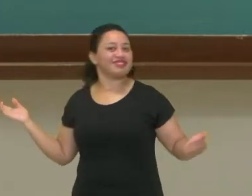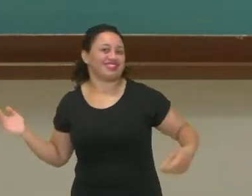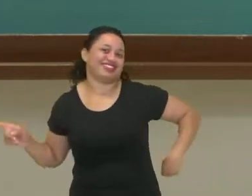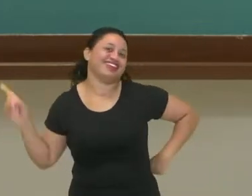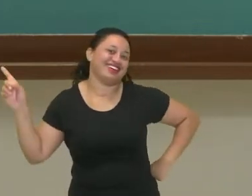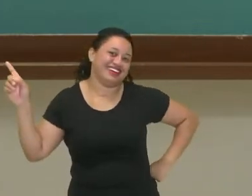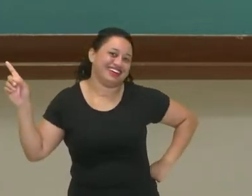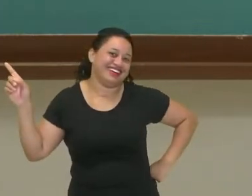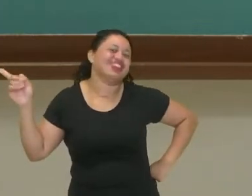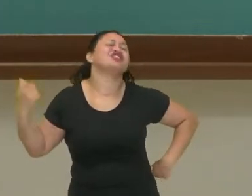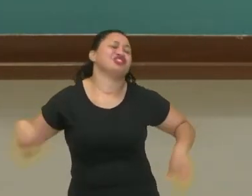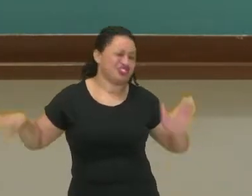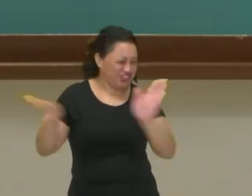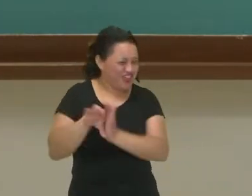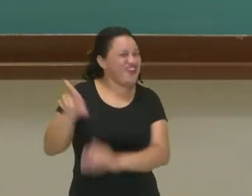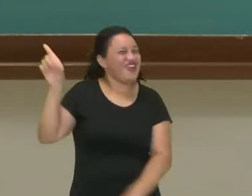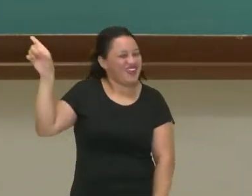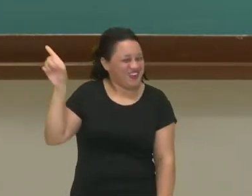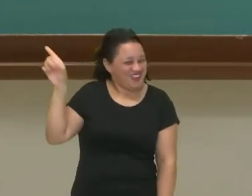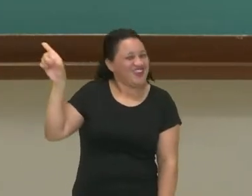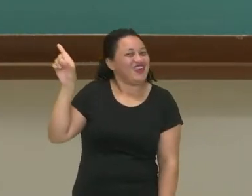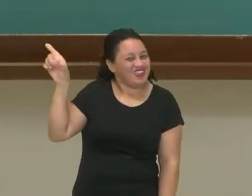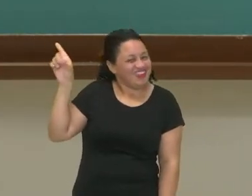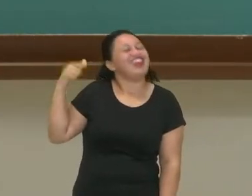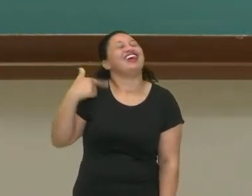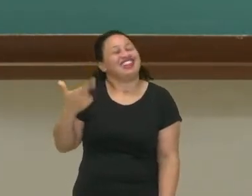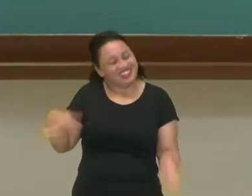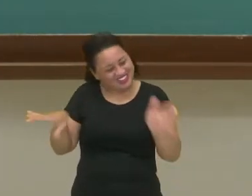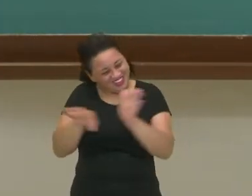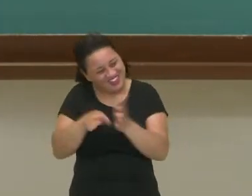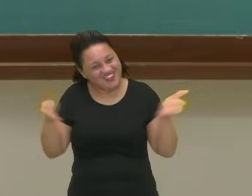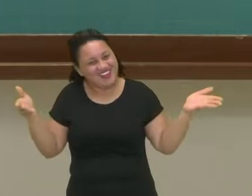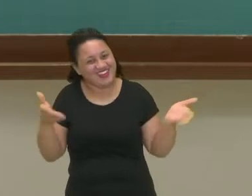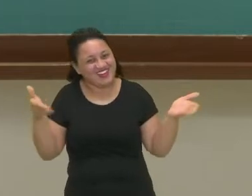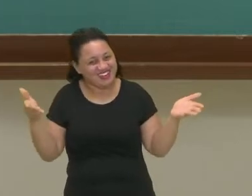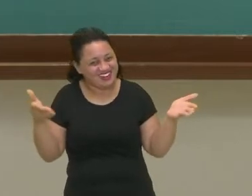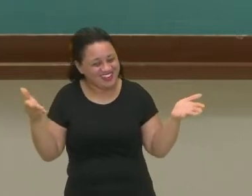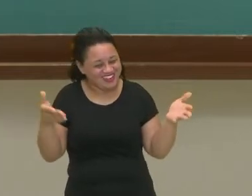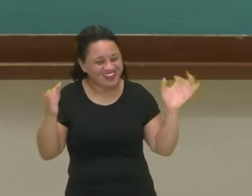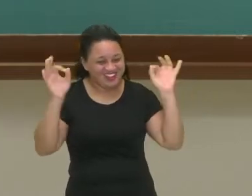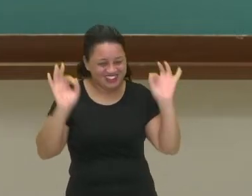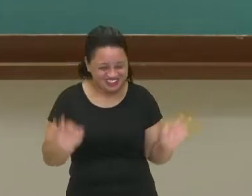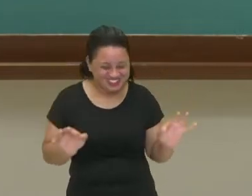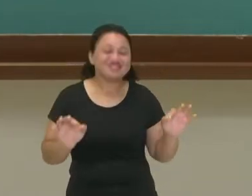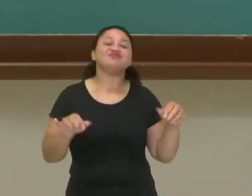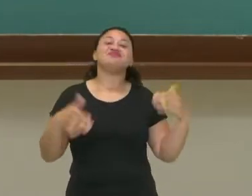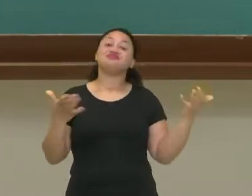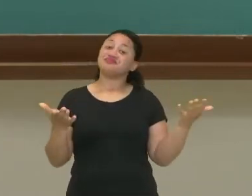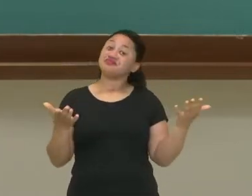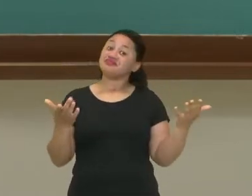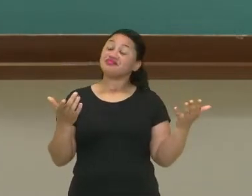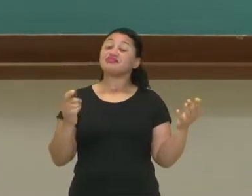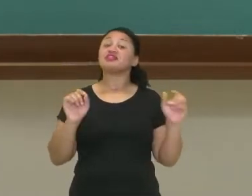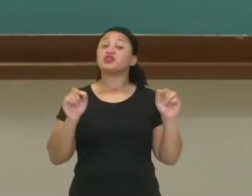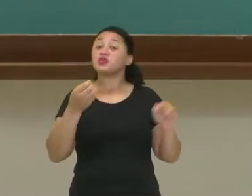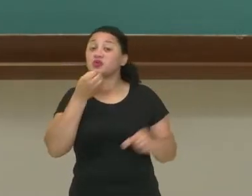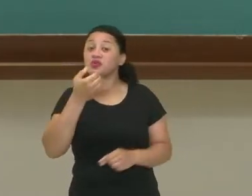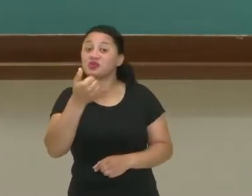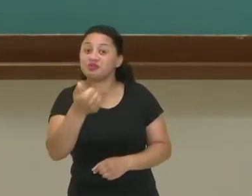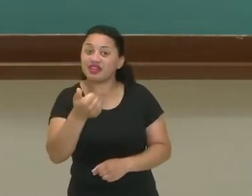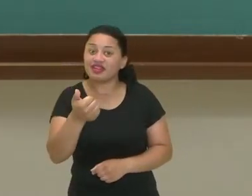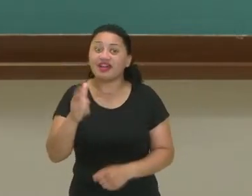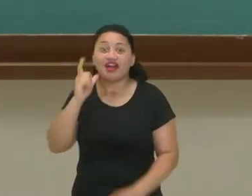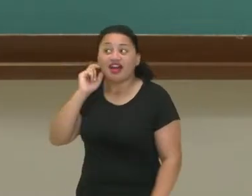Jéssica! Pensou que eu não vinha? Pensou errado, Jéssica! Cheguei, meus queridos! Tudo bem? A